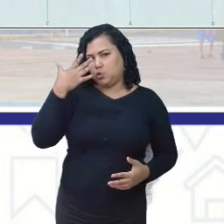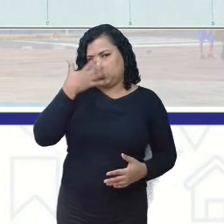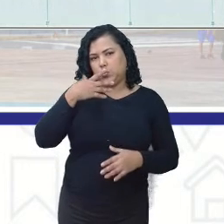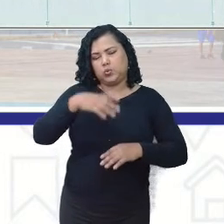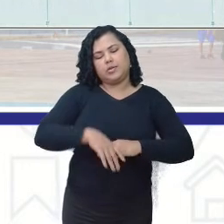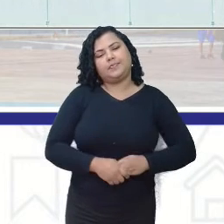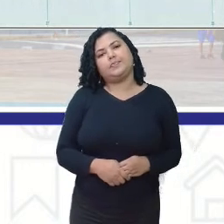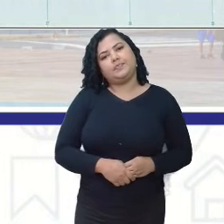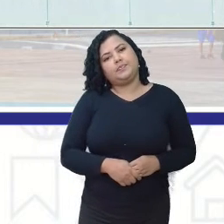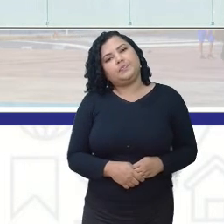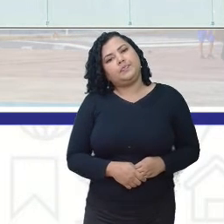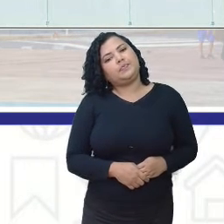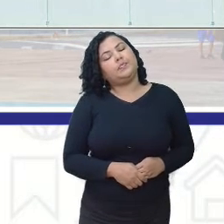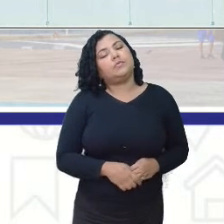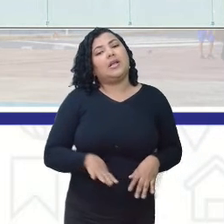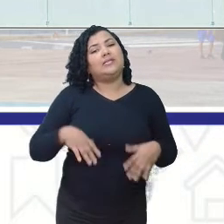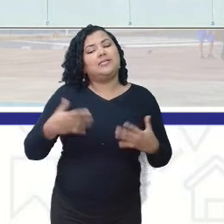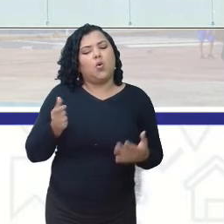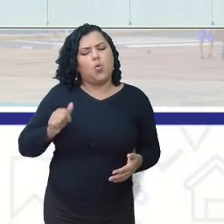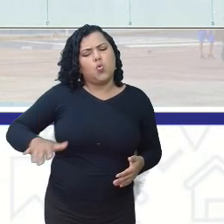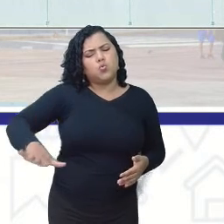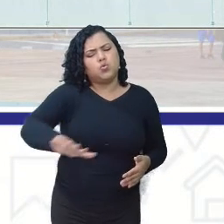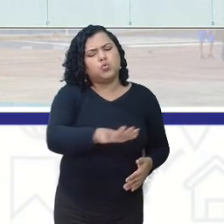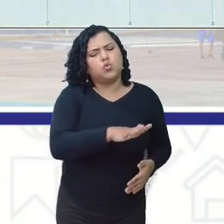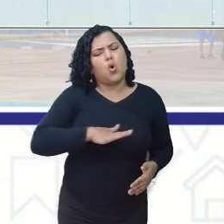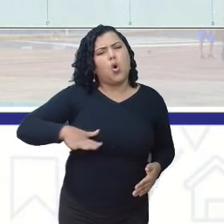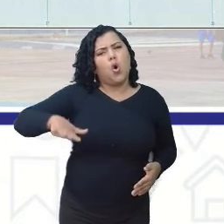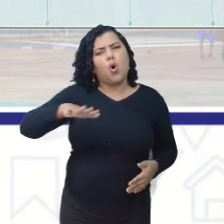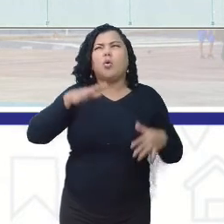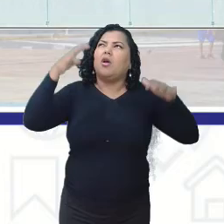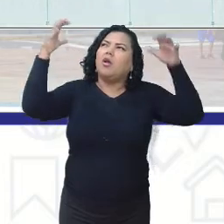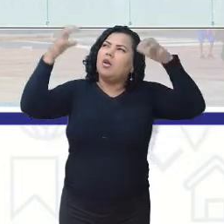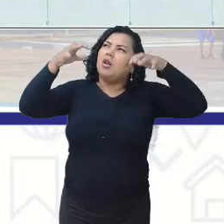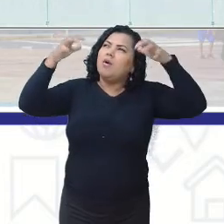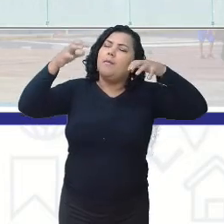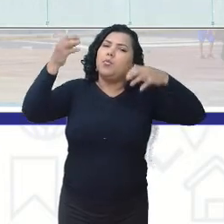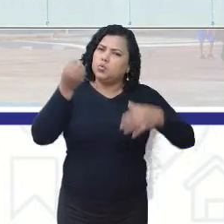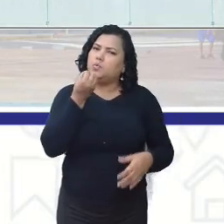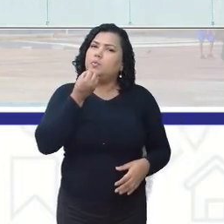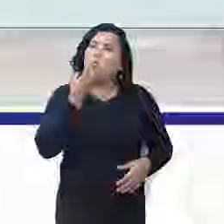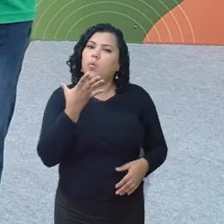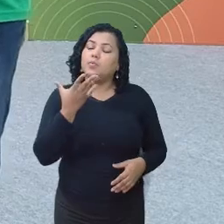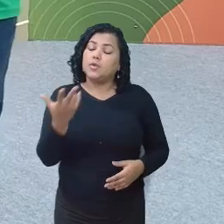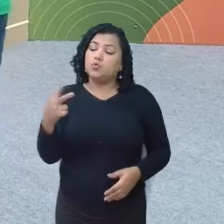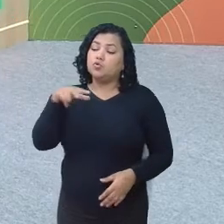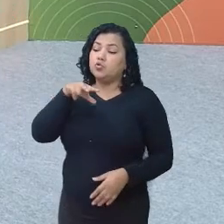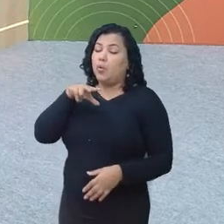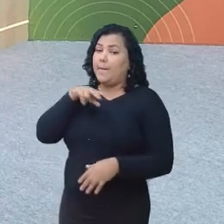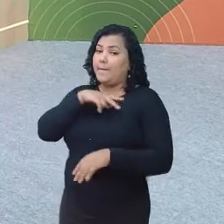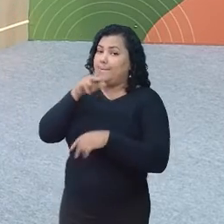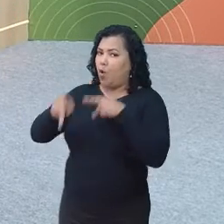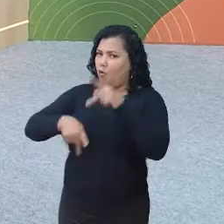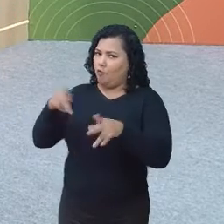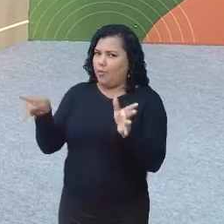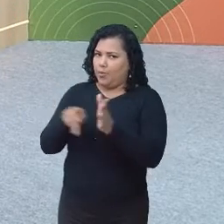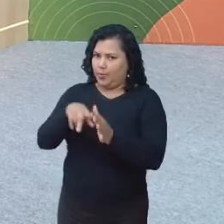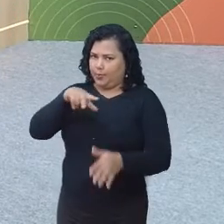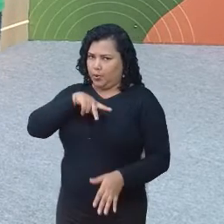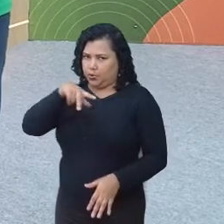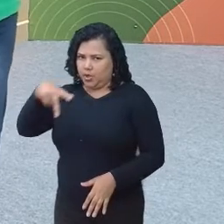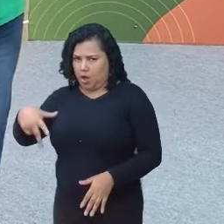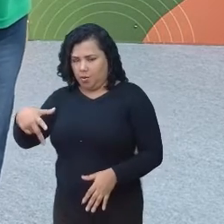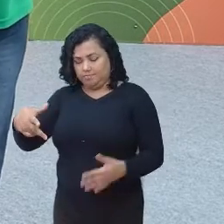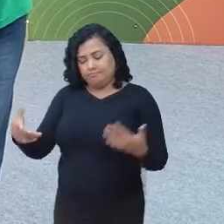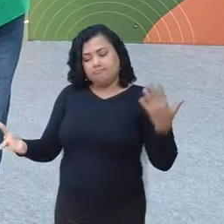muito semelhante ao que já existia nesse território, então os portugueses resolveram trazer mudas, né,